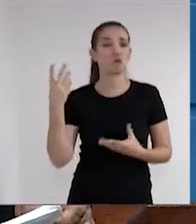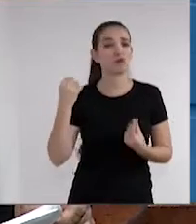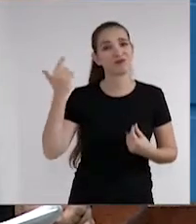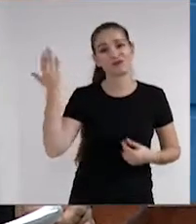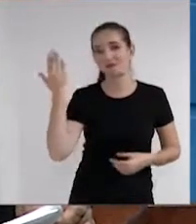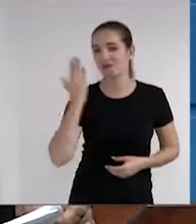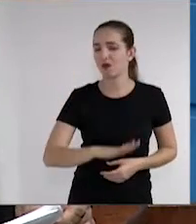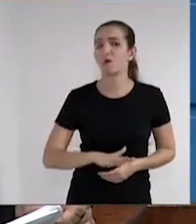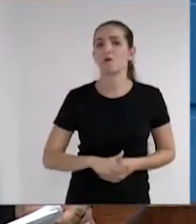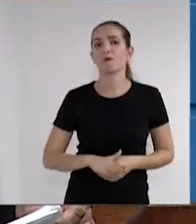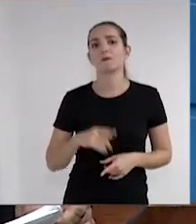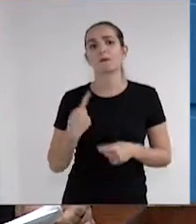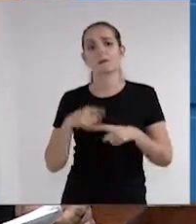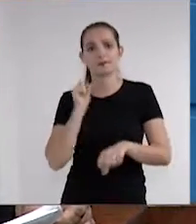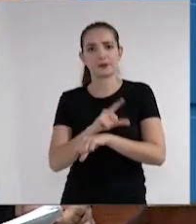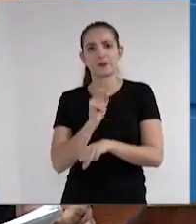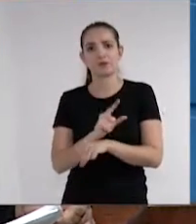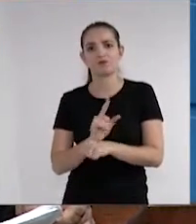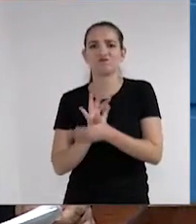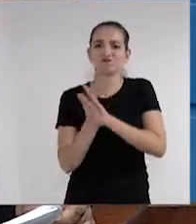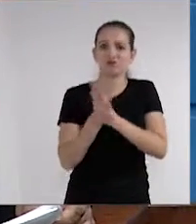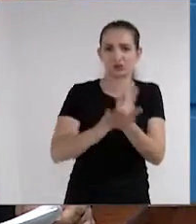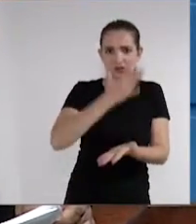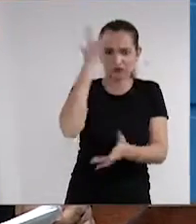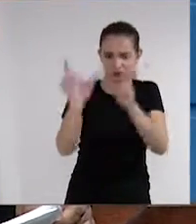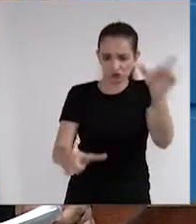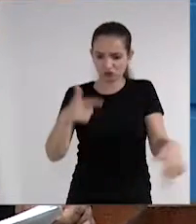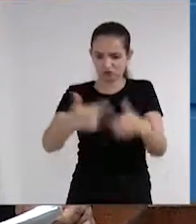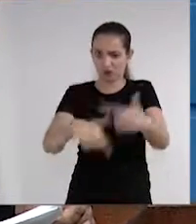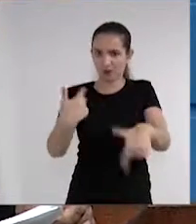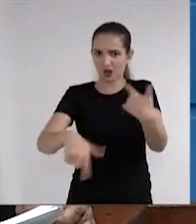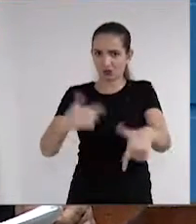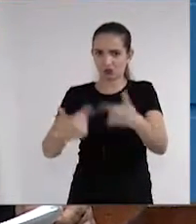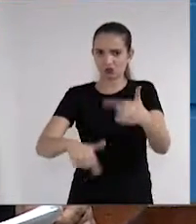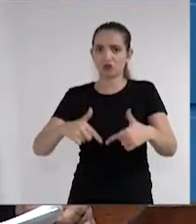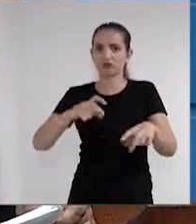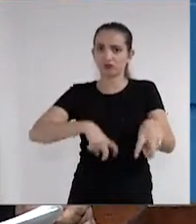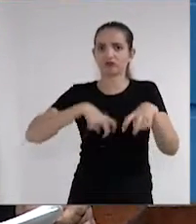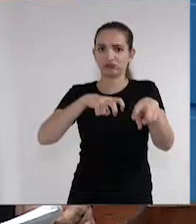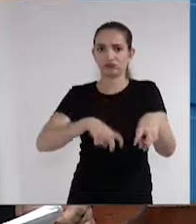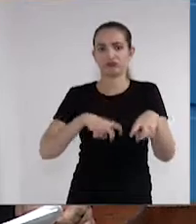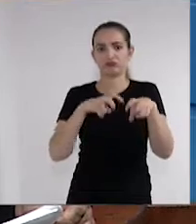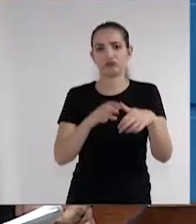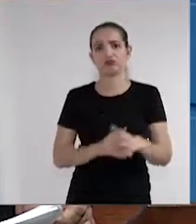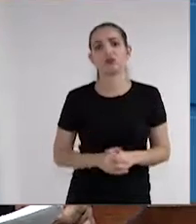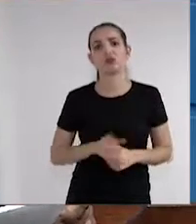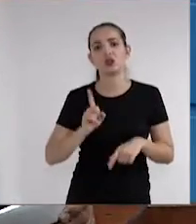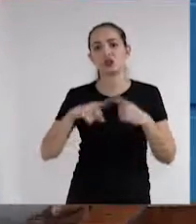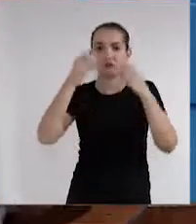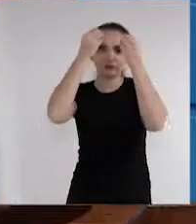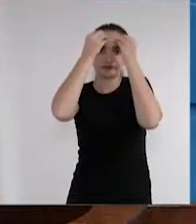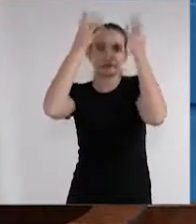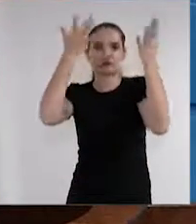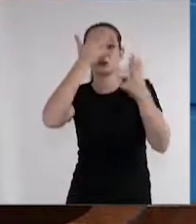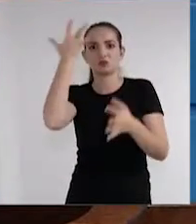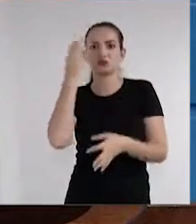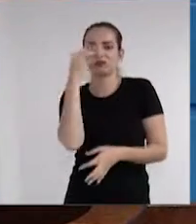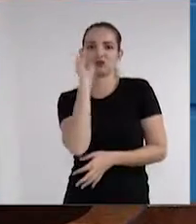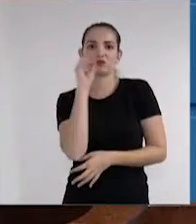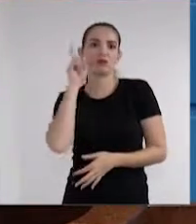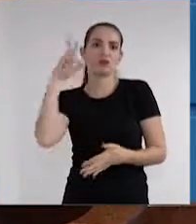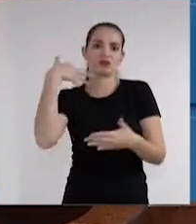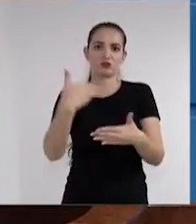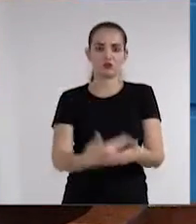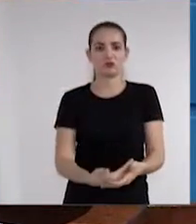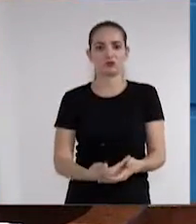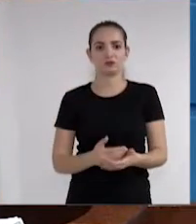trabalhadores que lutam pela terra, e, de repente, não se lembrar nenhum momento da questão do massacre de Eldorado